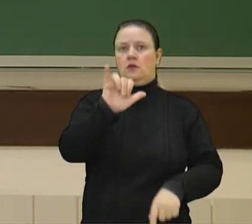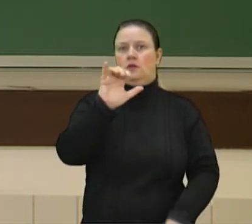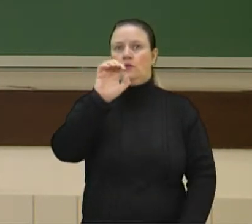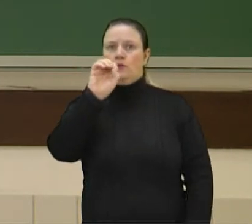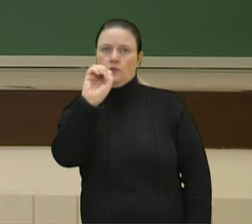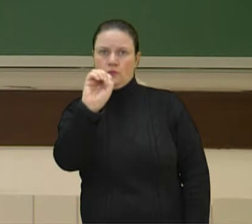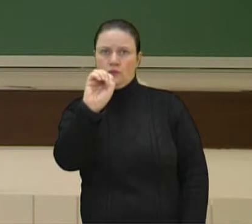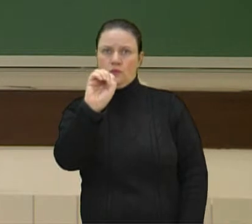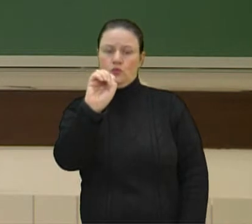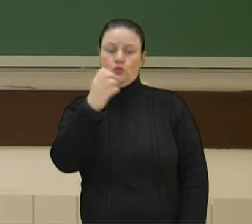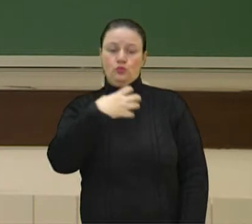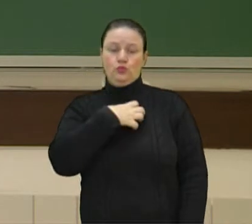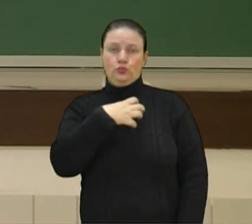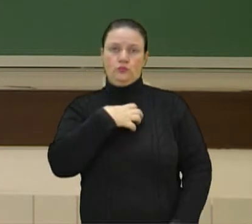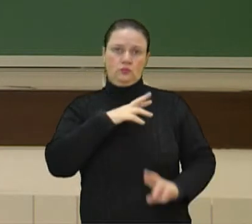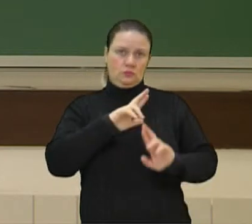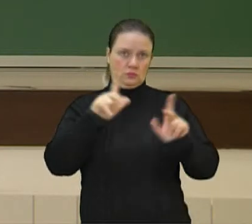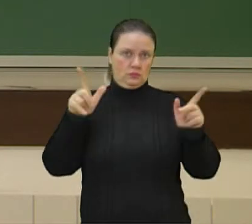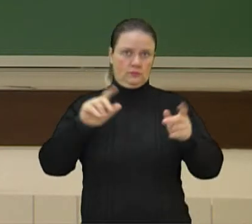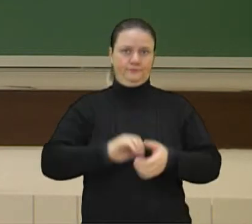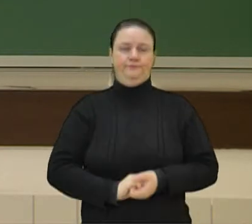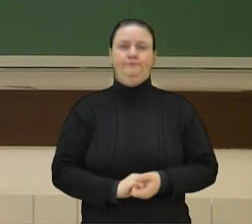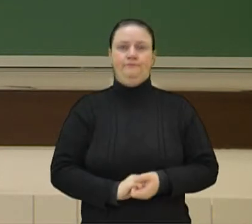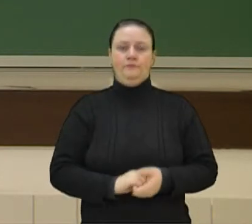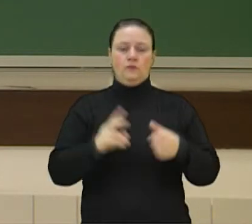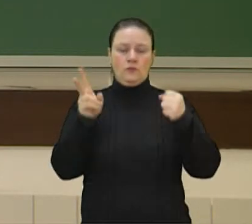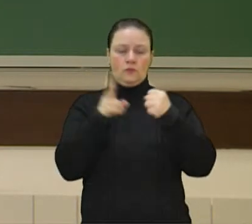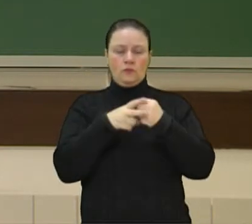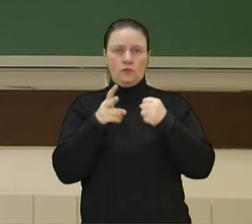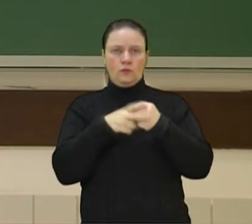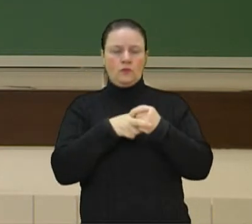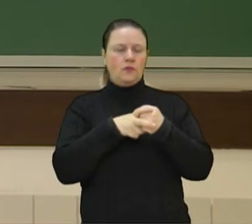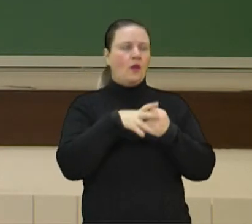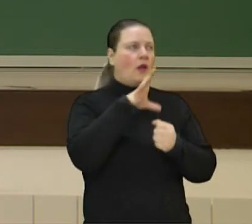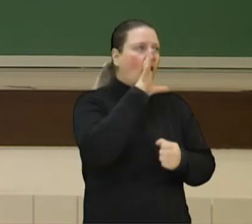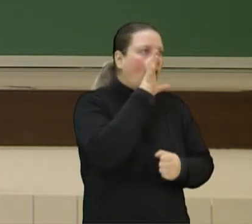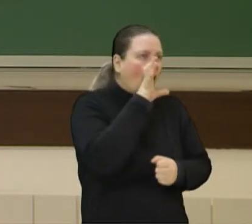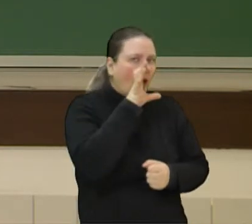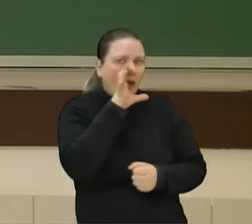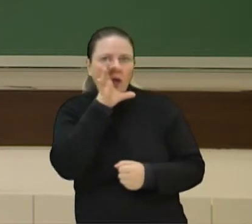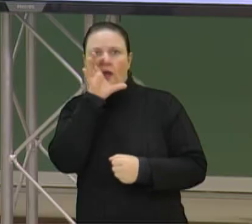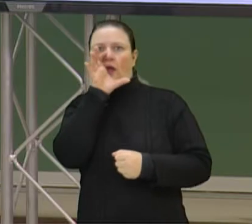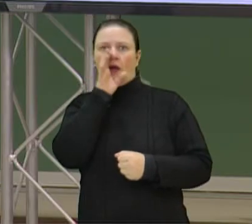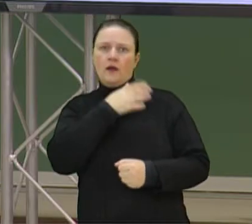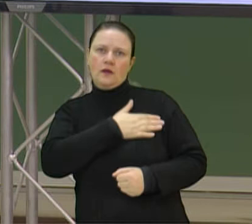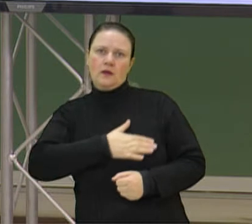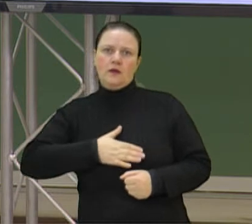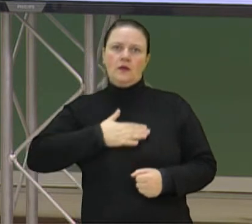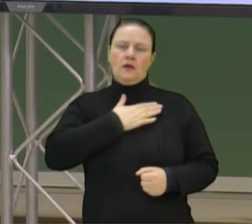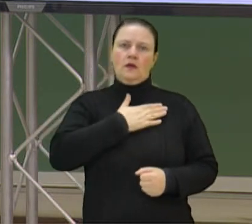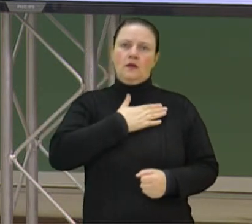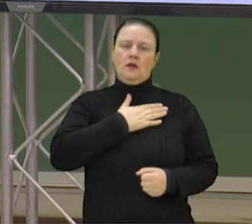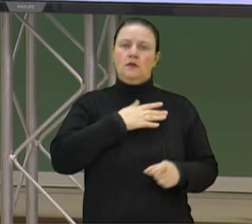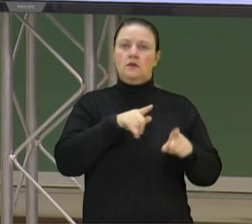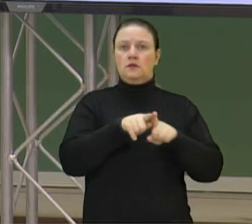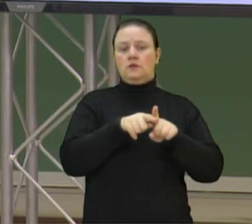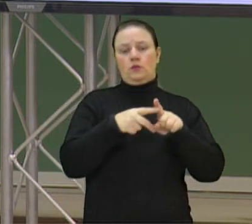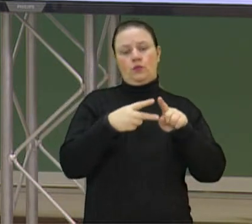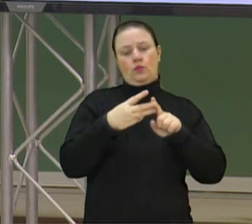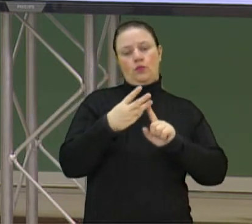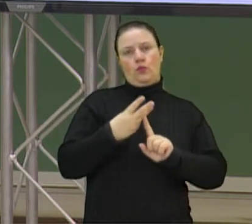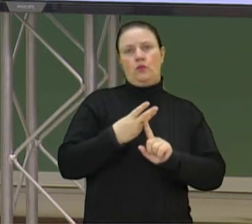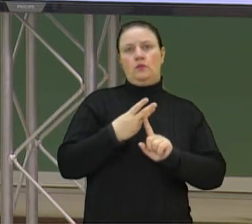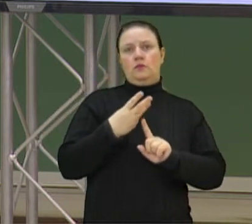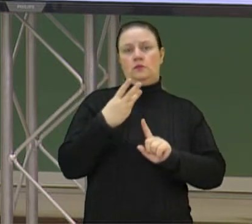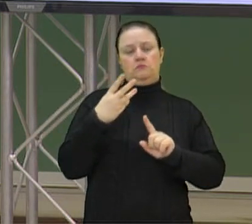forma diferente. Então, os verbos encantar, agradar e fascinar vão funcionar da mesma maneira do verbo gustar. Então,